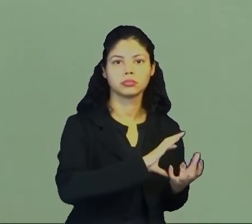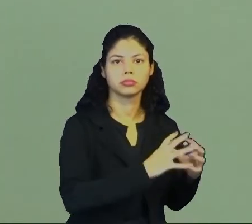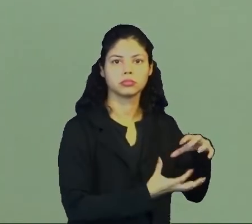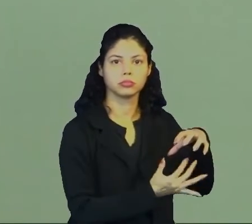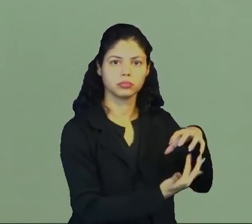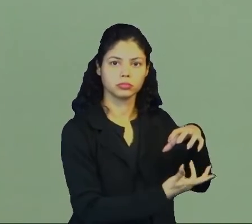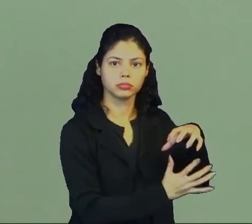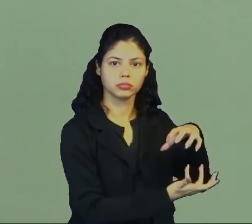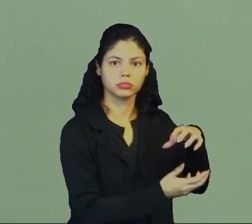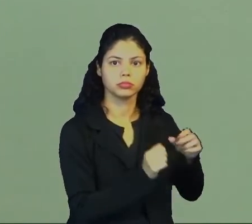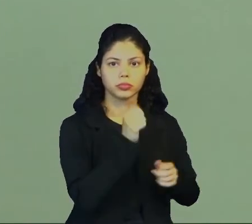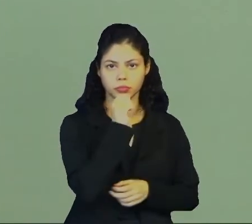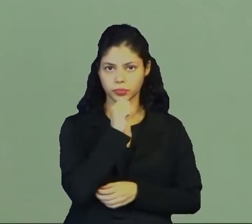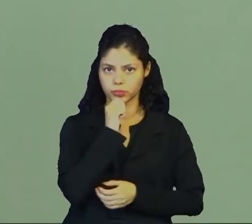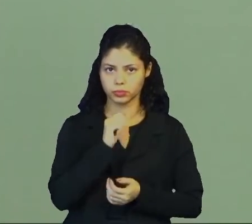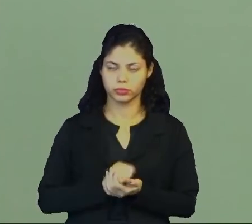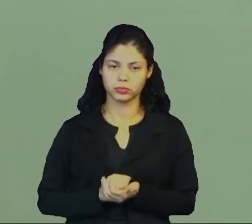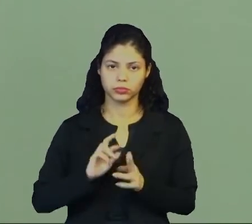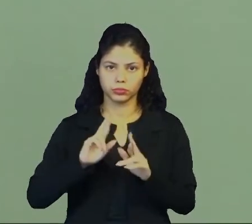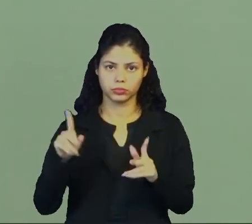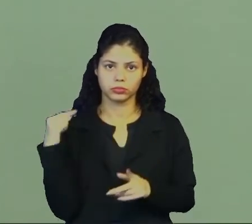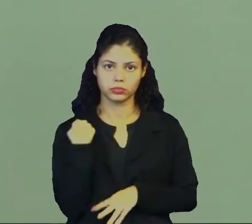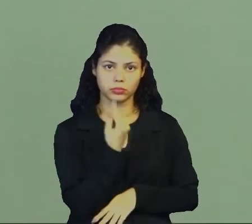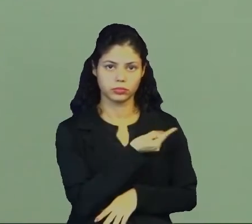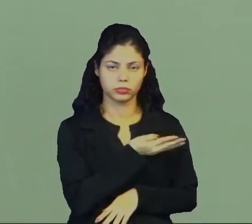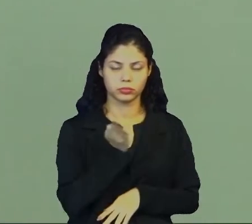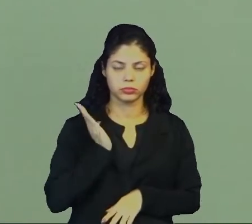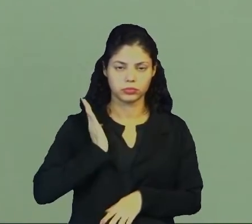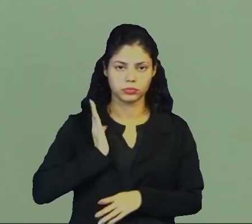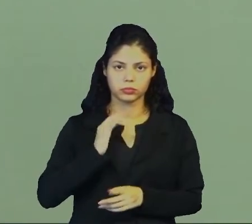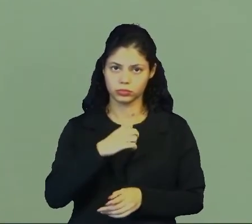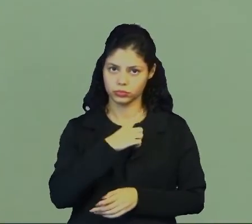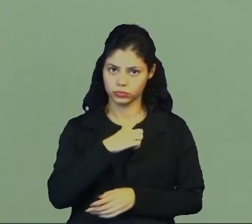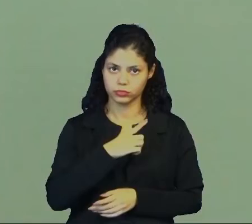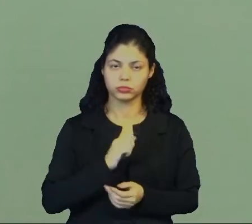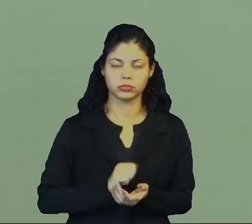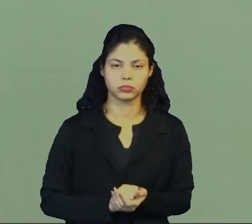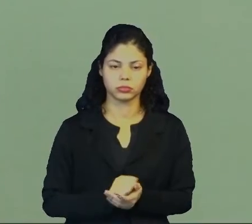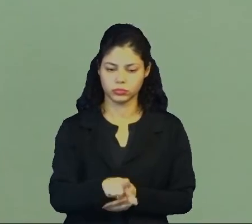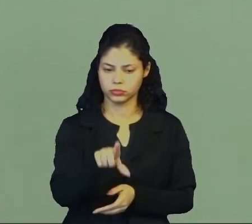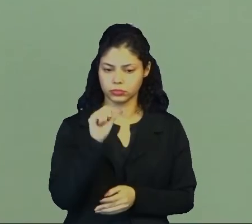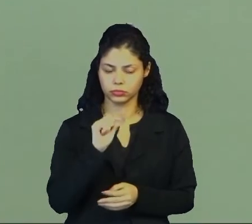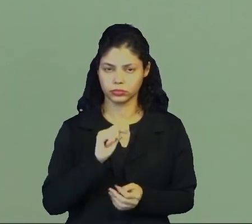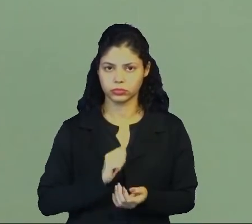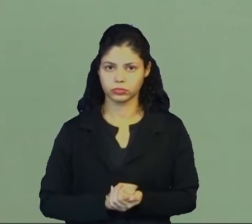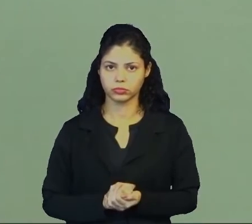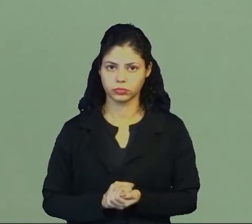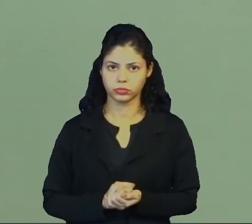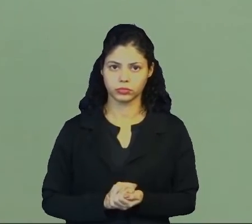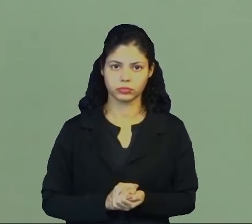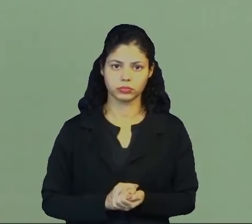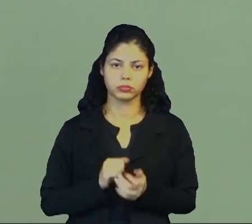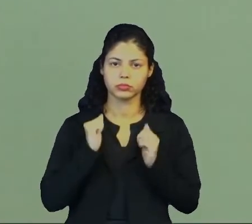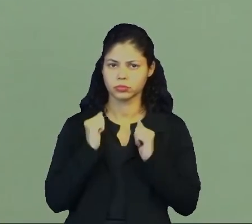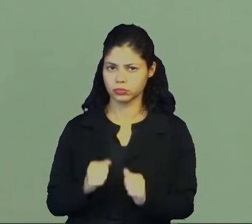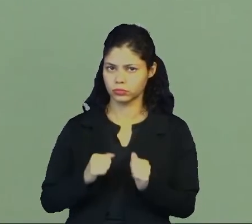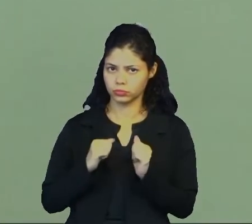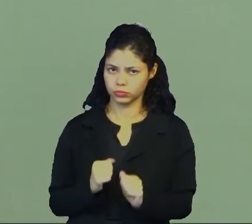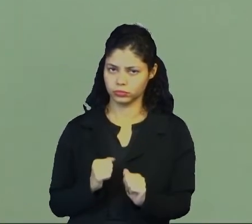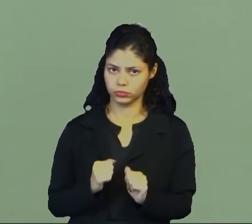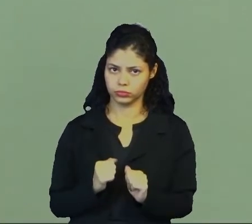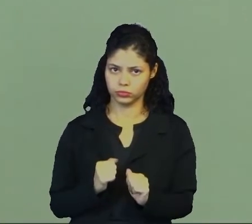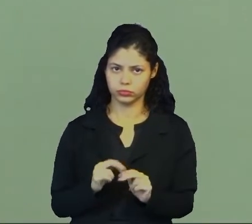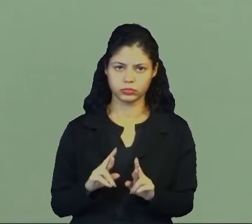regimes totalitários, né? A nossa herança burguesa traz a questão de escolhas, do individualismo, de poder